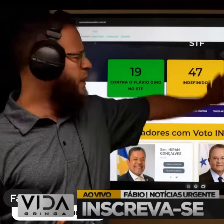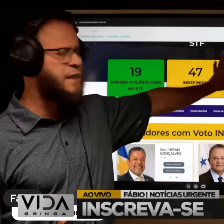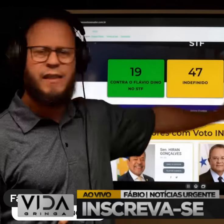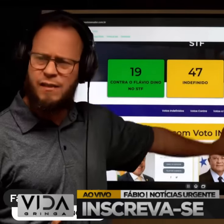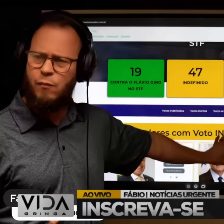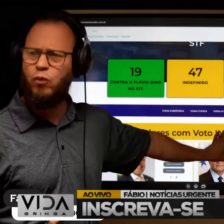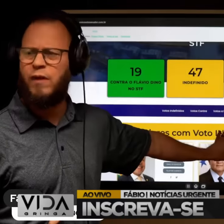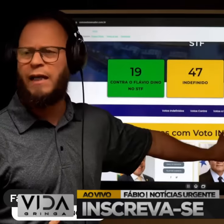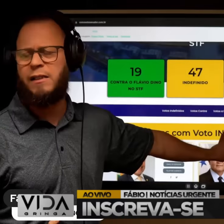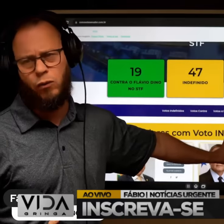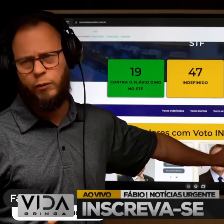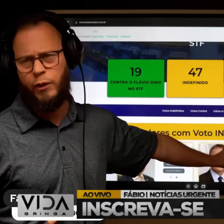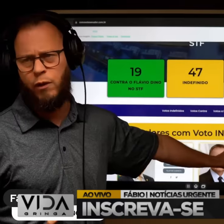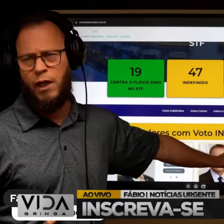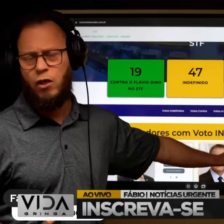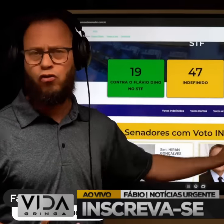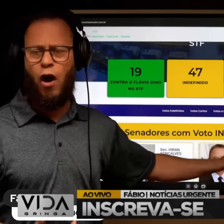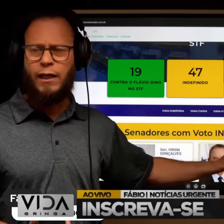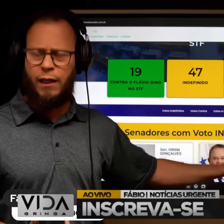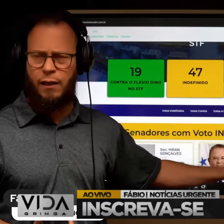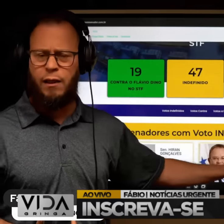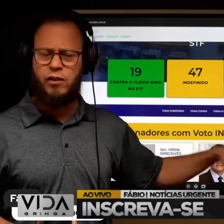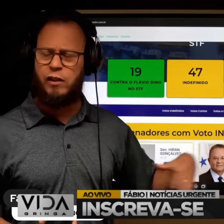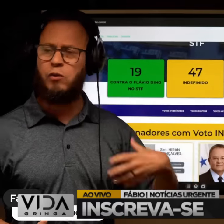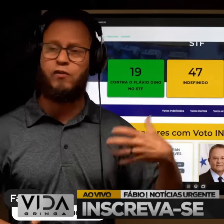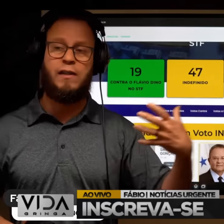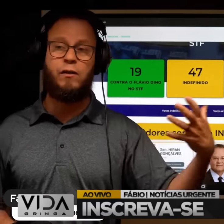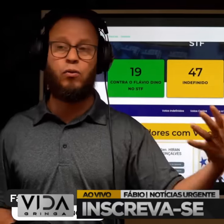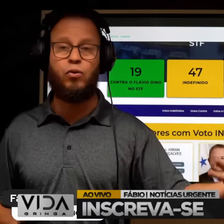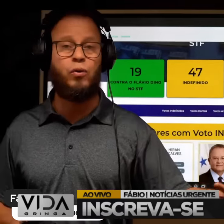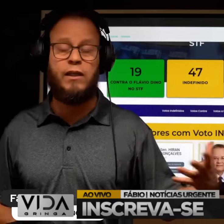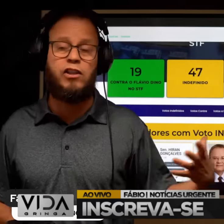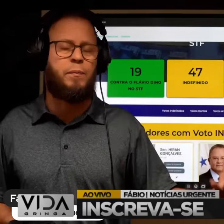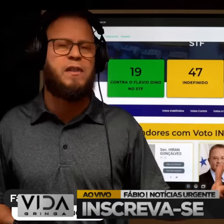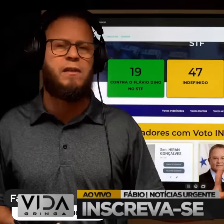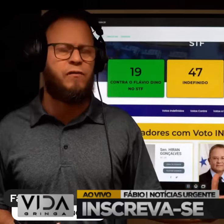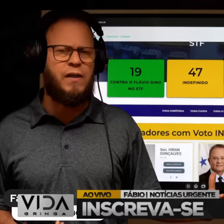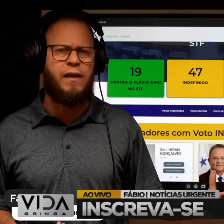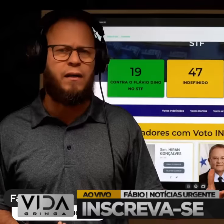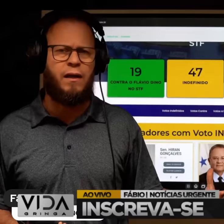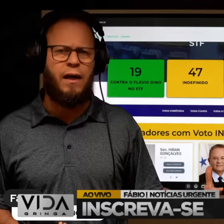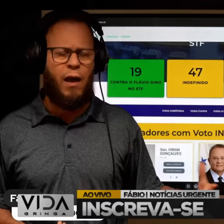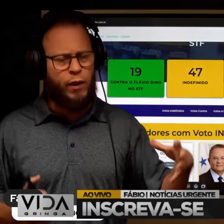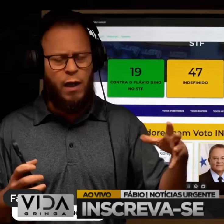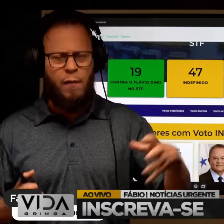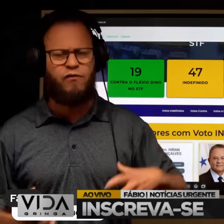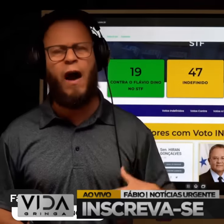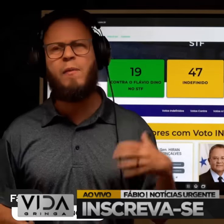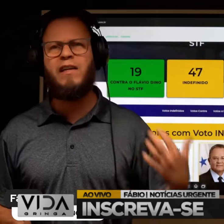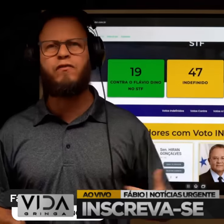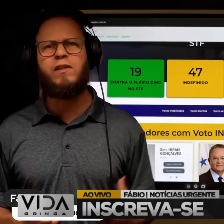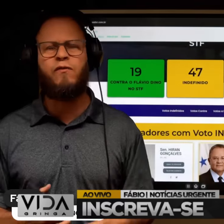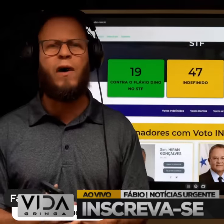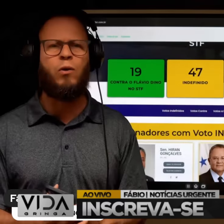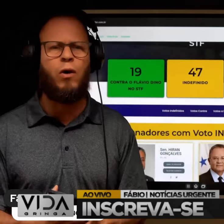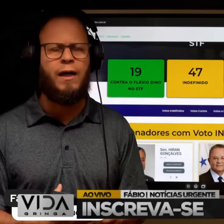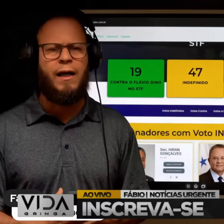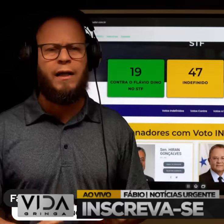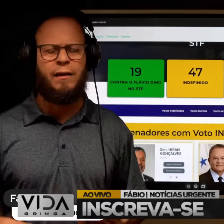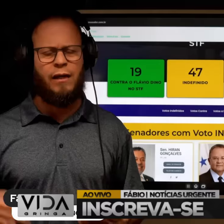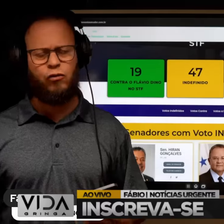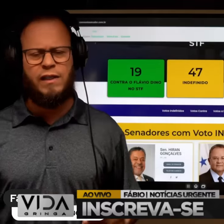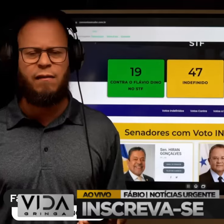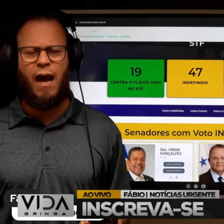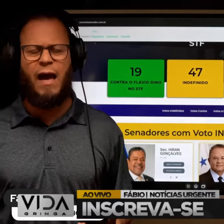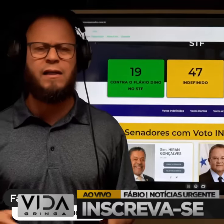gente precisa mudar esse número. Só que estamos fazendo tudo o que a gente precisa fazer. É o que... Fábio, mas você falou que